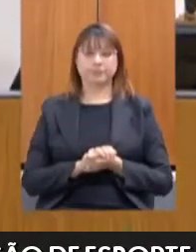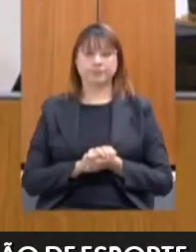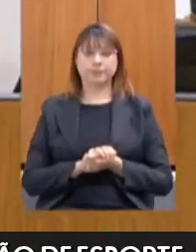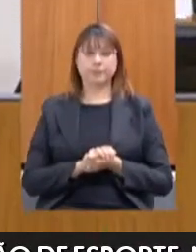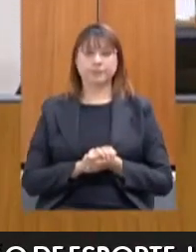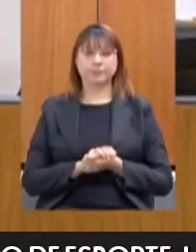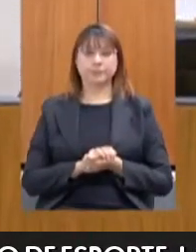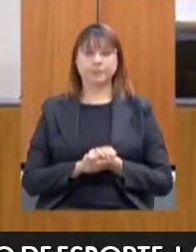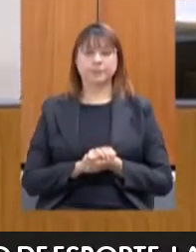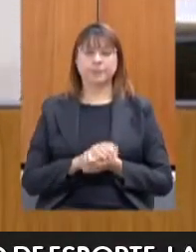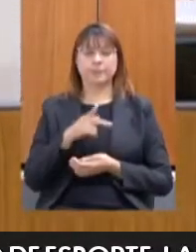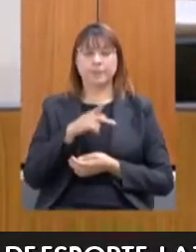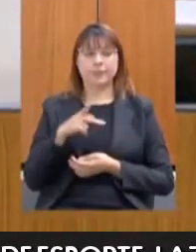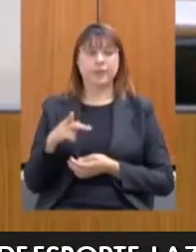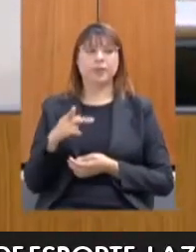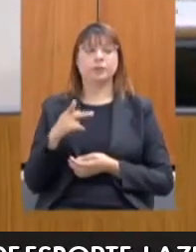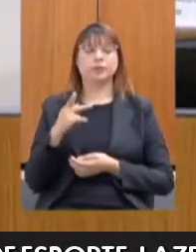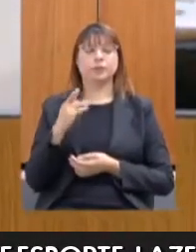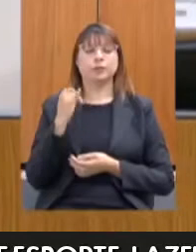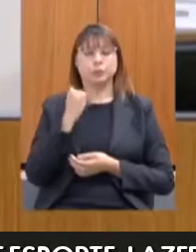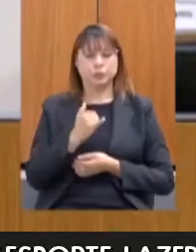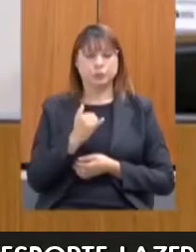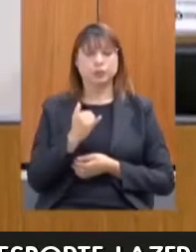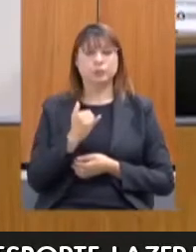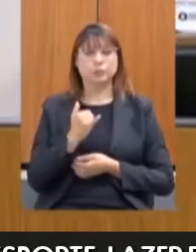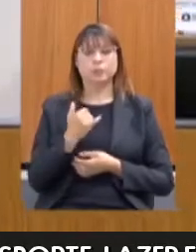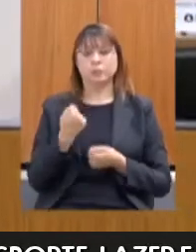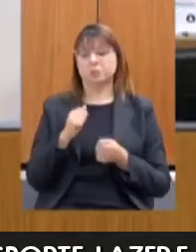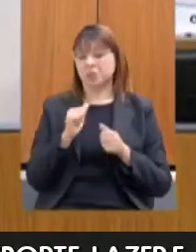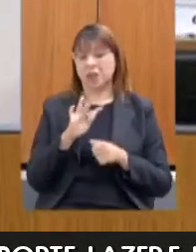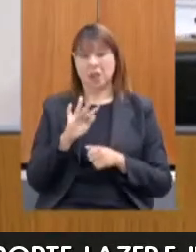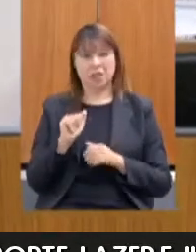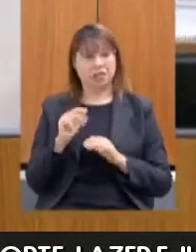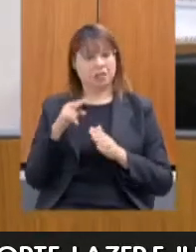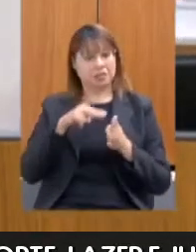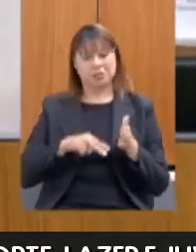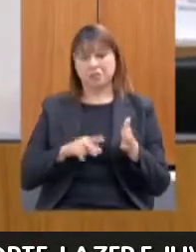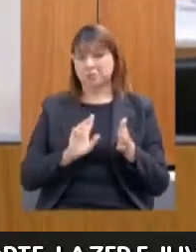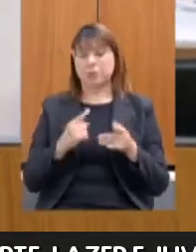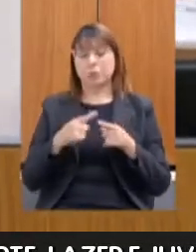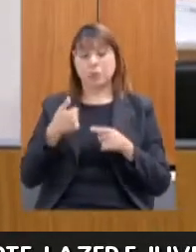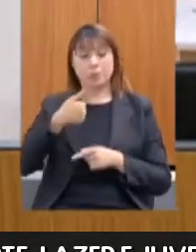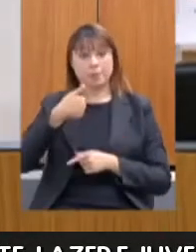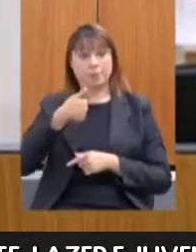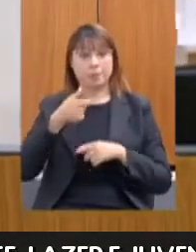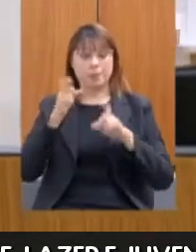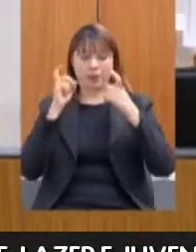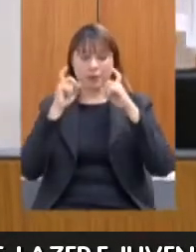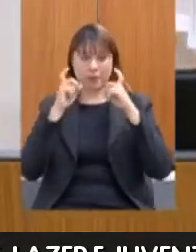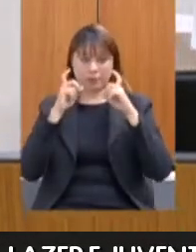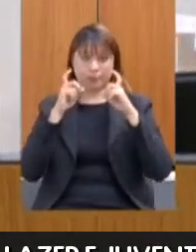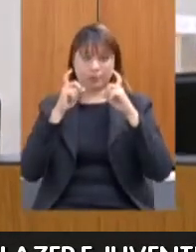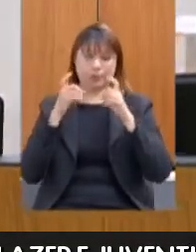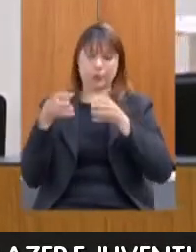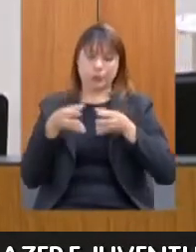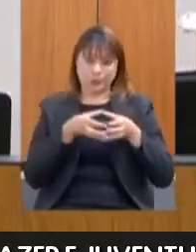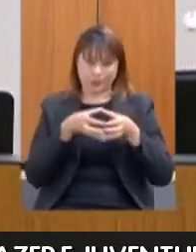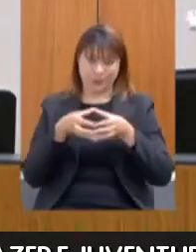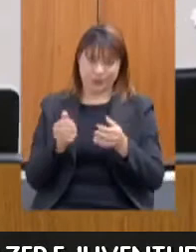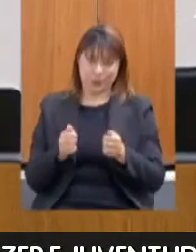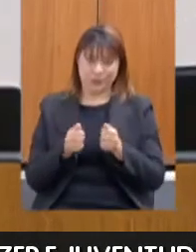A presidência declara também que não há ata a ser lida por se tratar da primeira reunião dessas comissões.